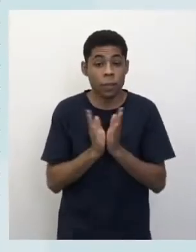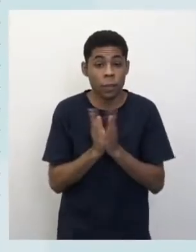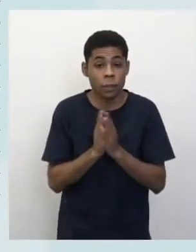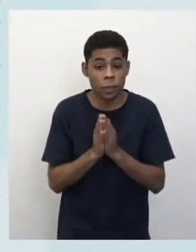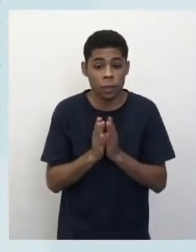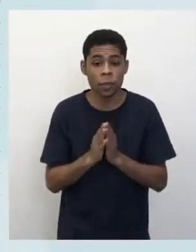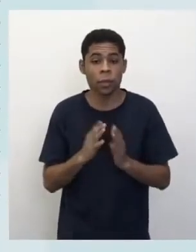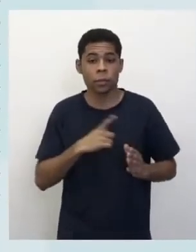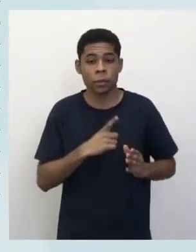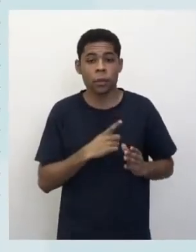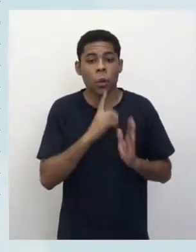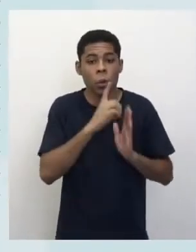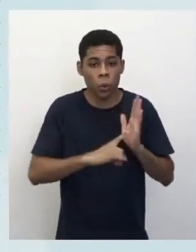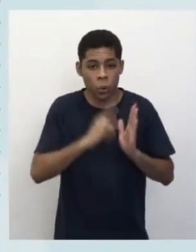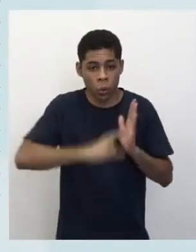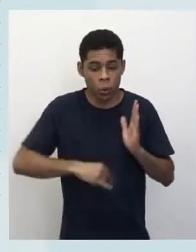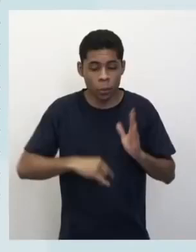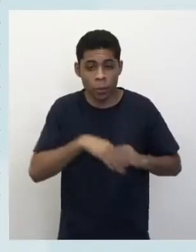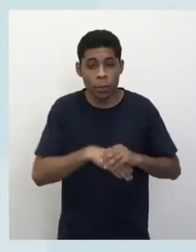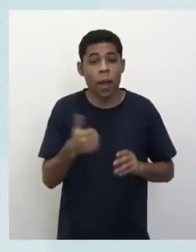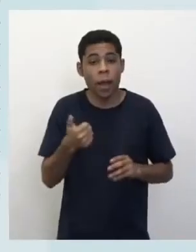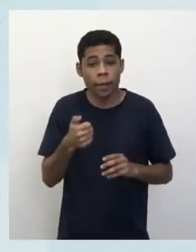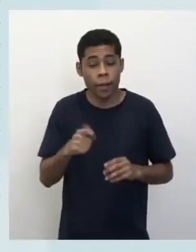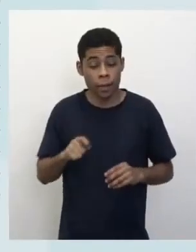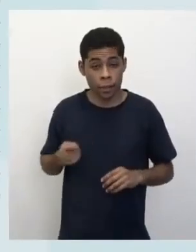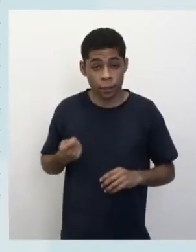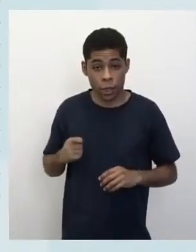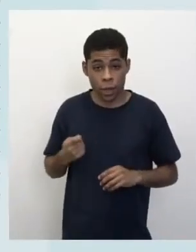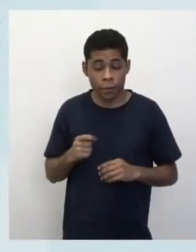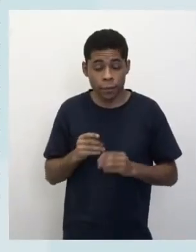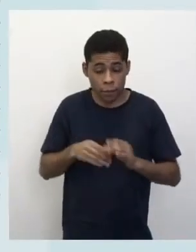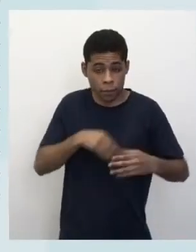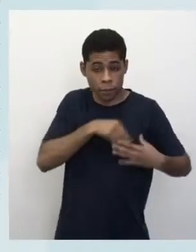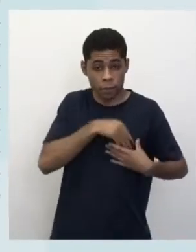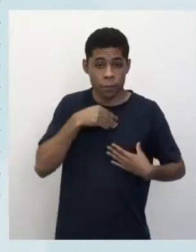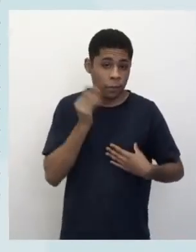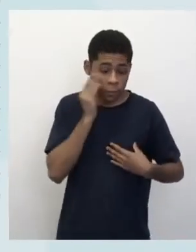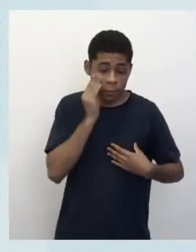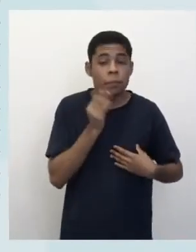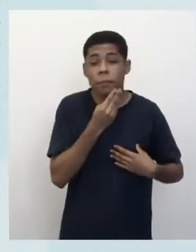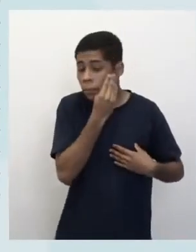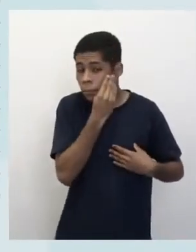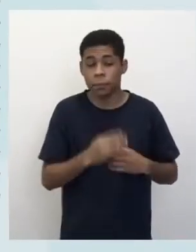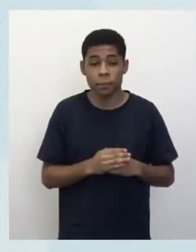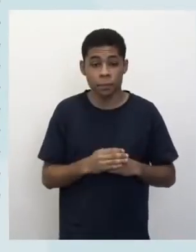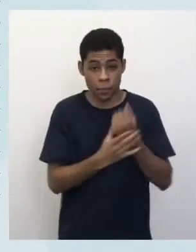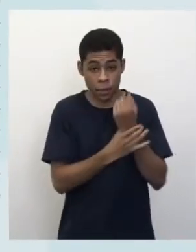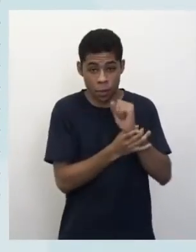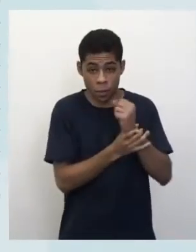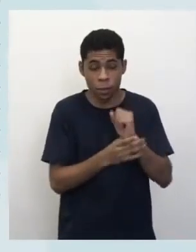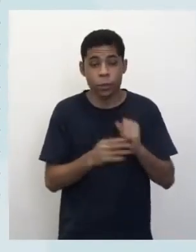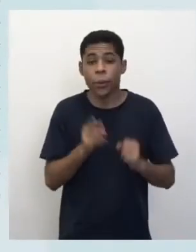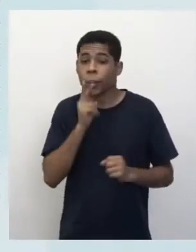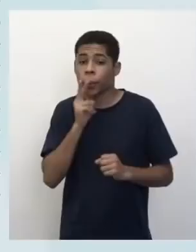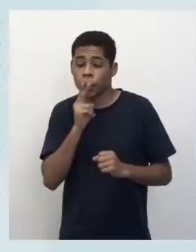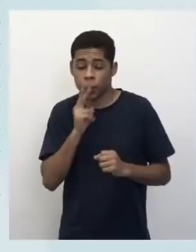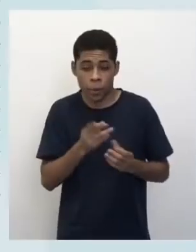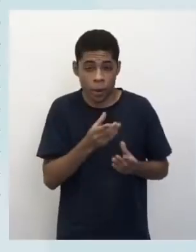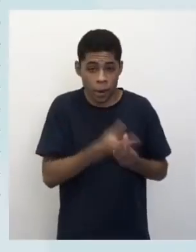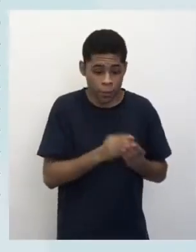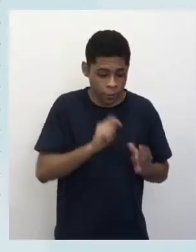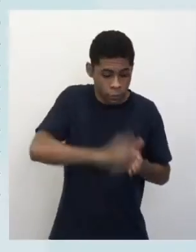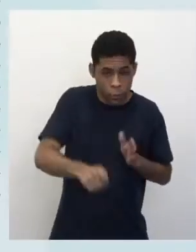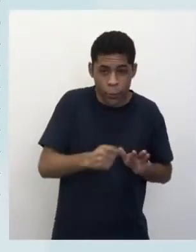níqueis, documentos, caneta, chaves, lenço. Relógio, maço de cigarros, caixa de